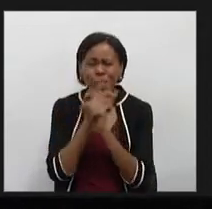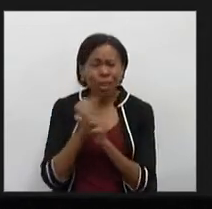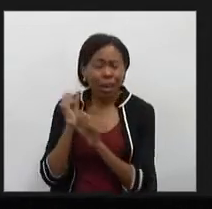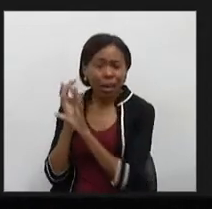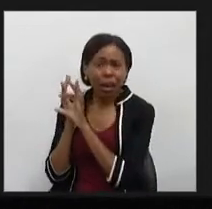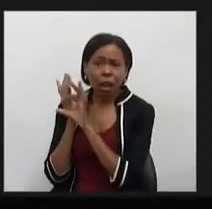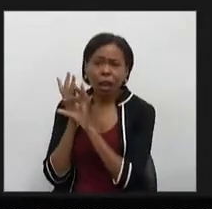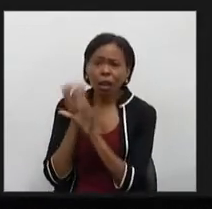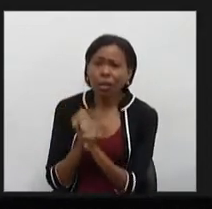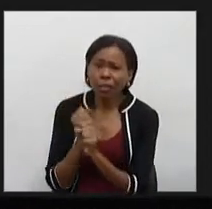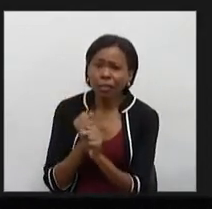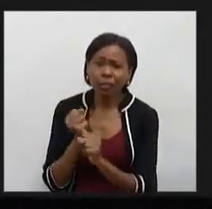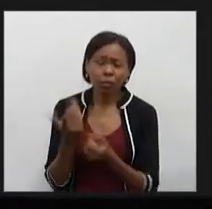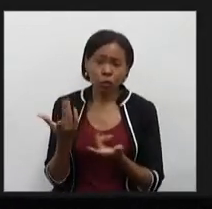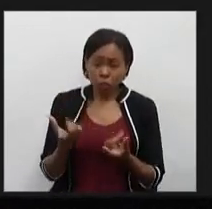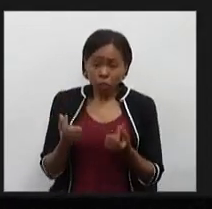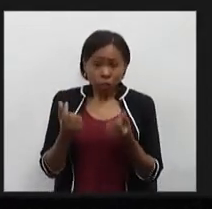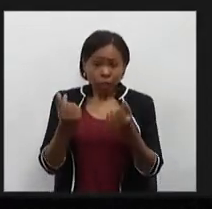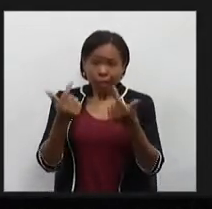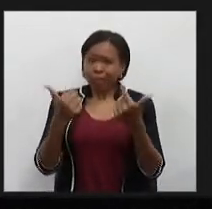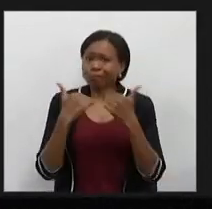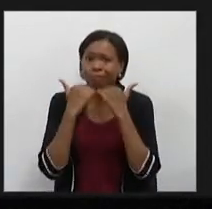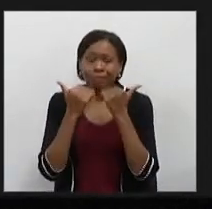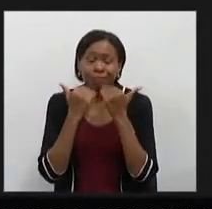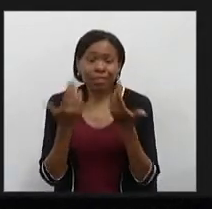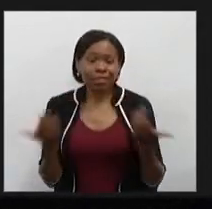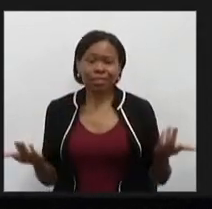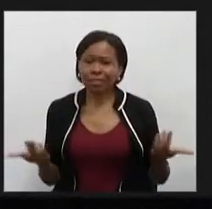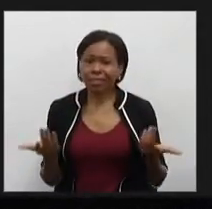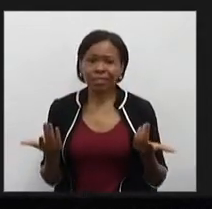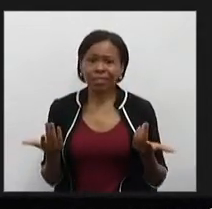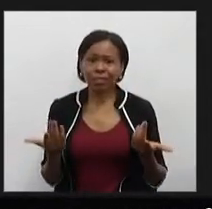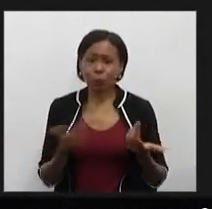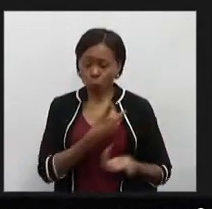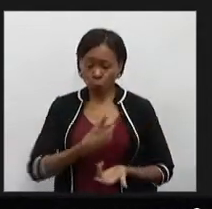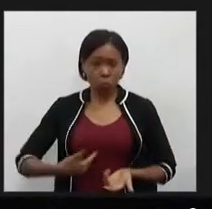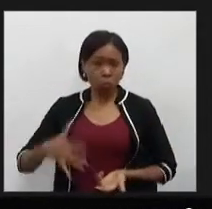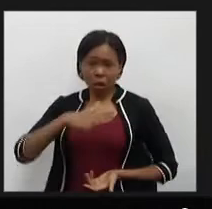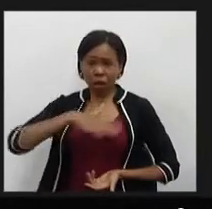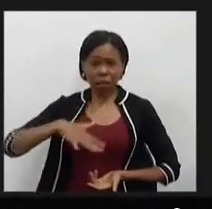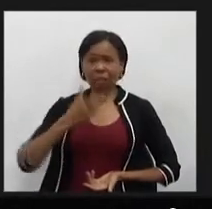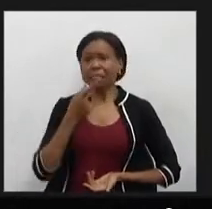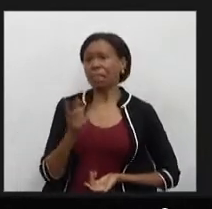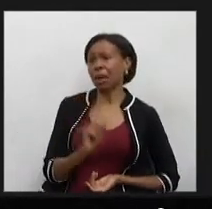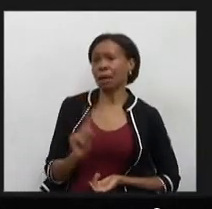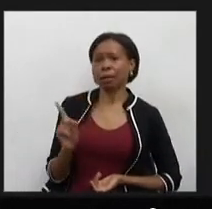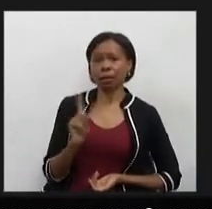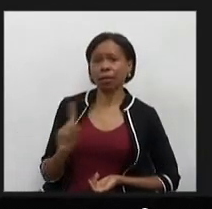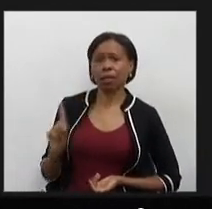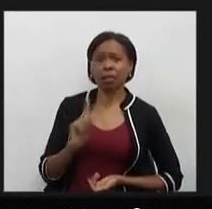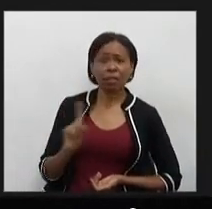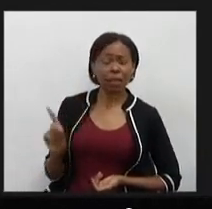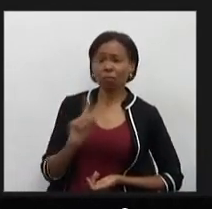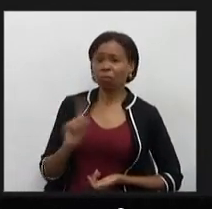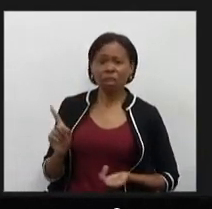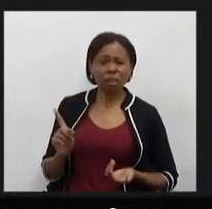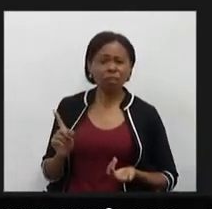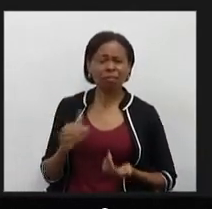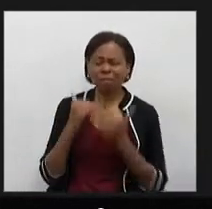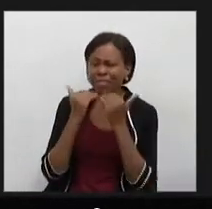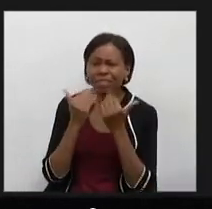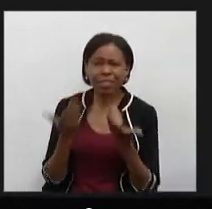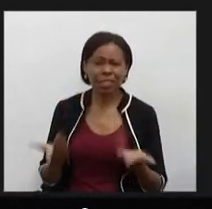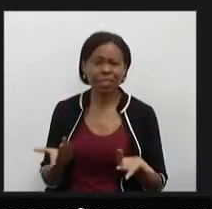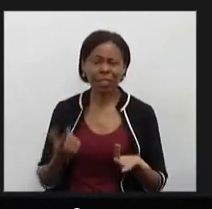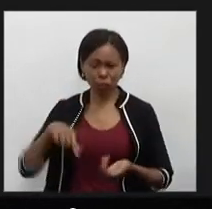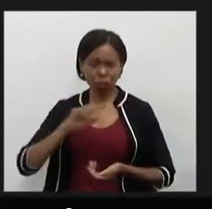tem dinheiro que acaba. Isso só escuta não do poder público. É não, é não, é não, é não. E a gente está aqui agora, se você